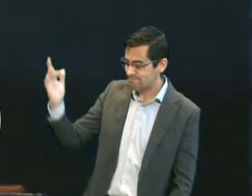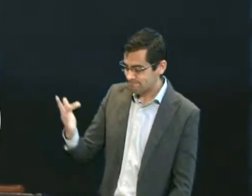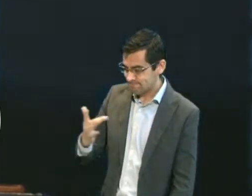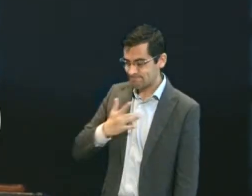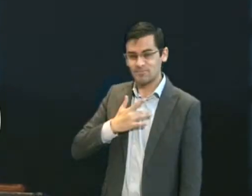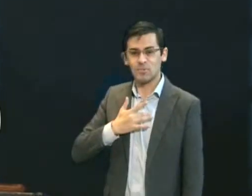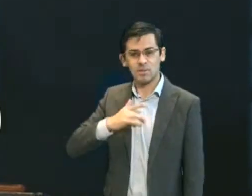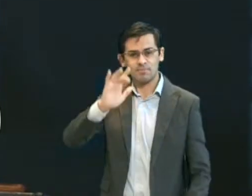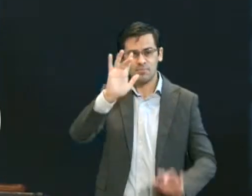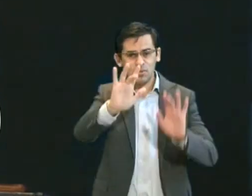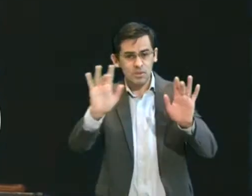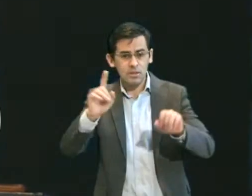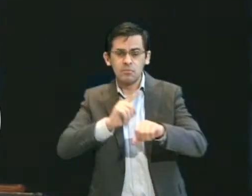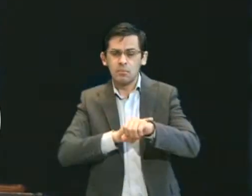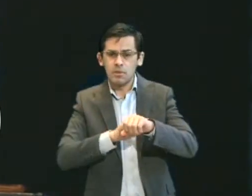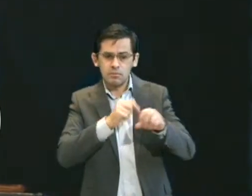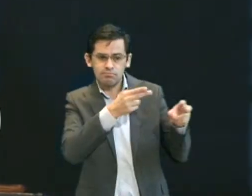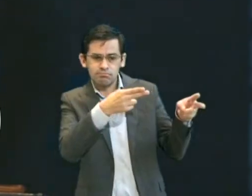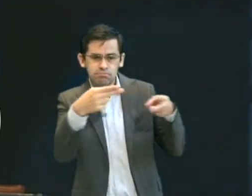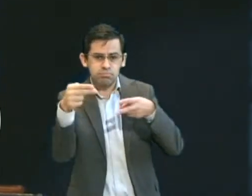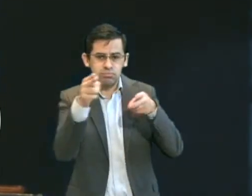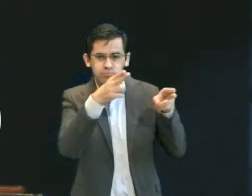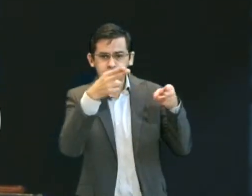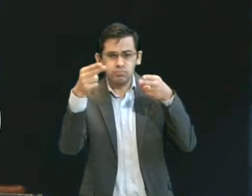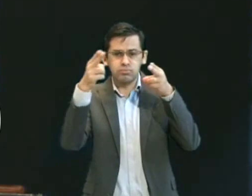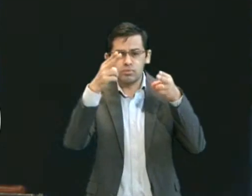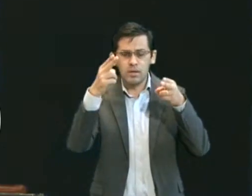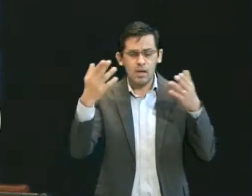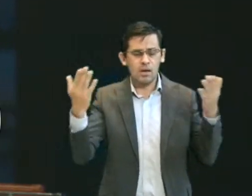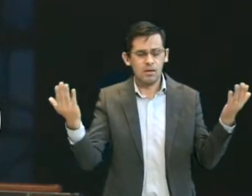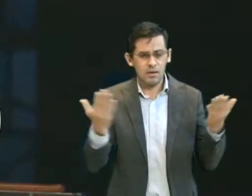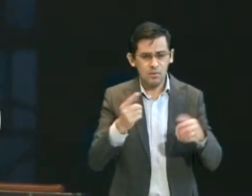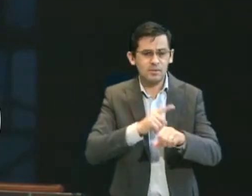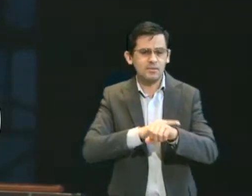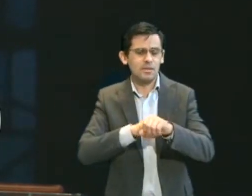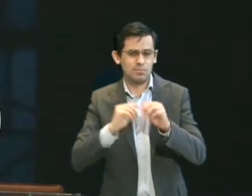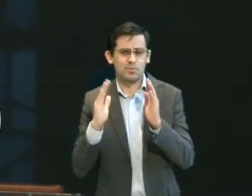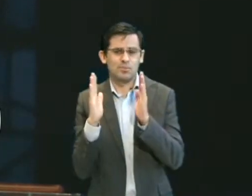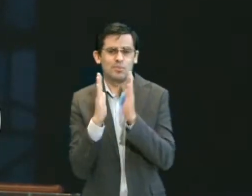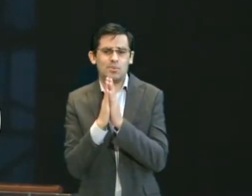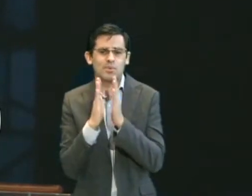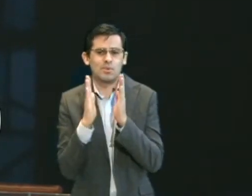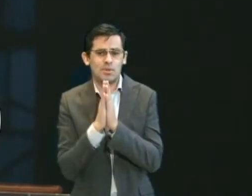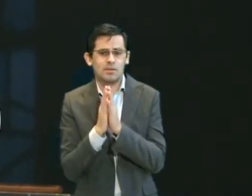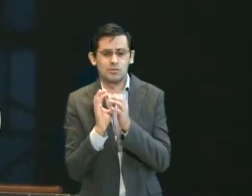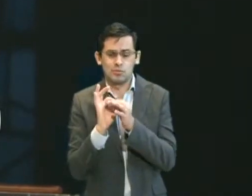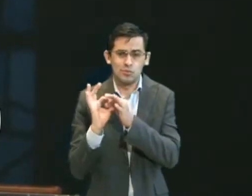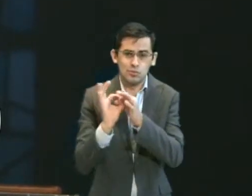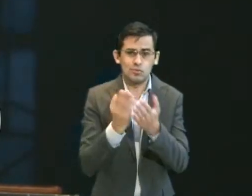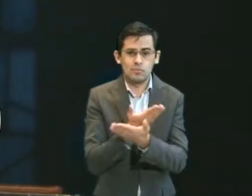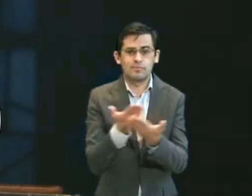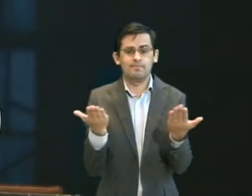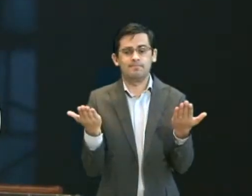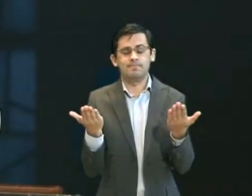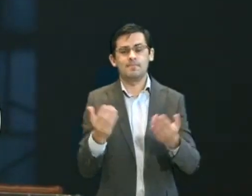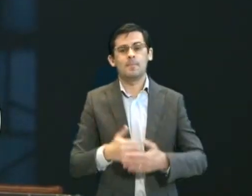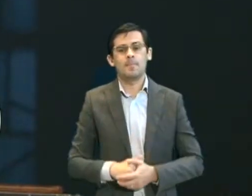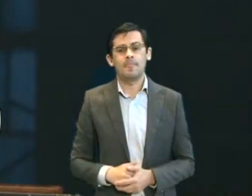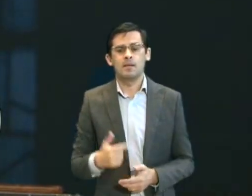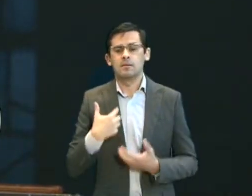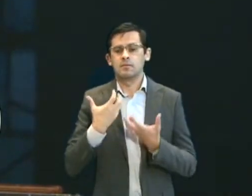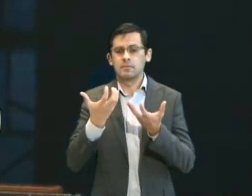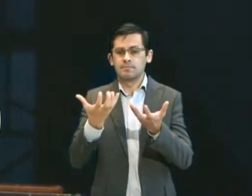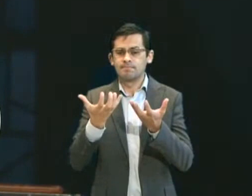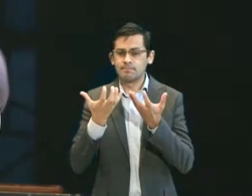tocar. Enquanto a música toca, feche os teus olhos. Eu queria orar por você agora. E queria